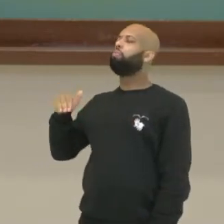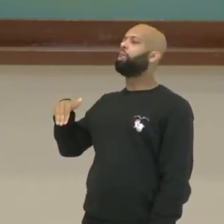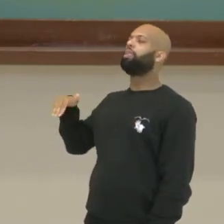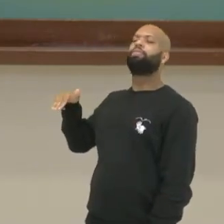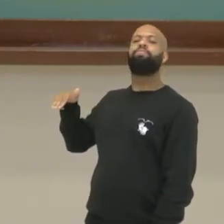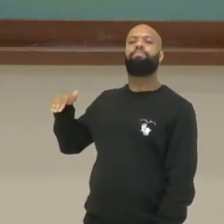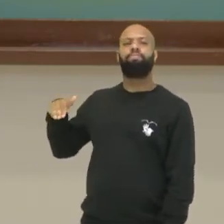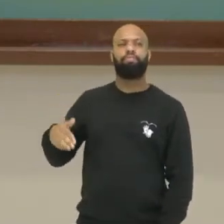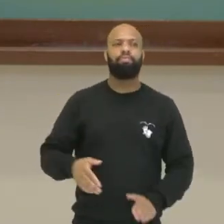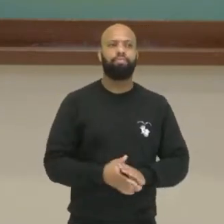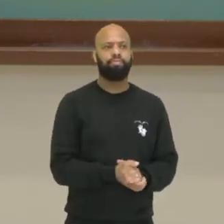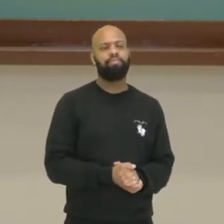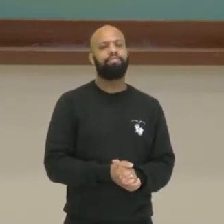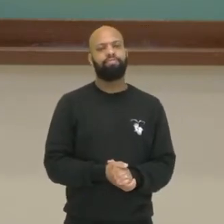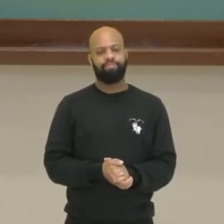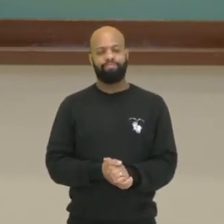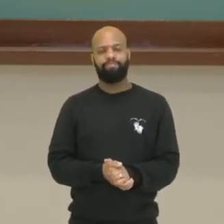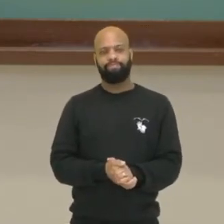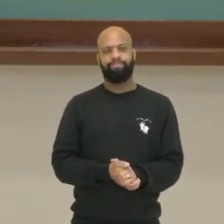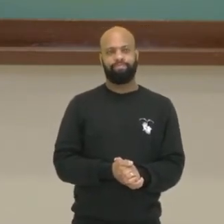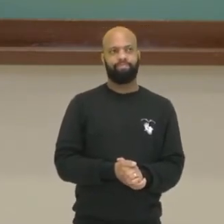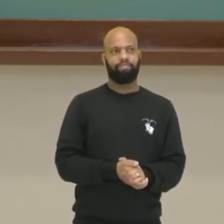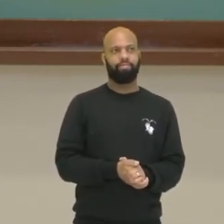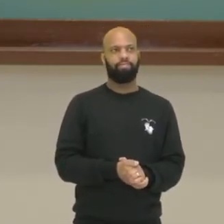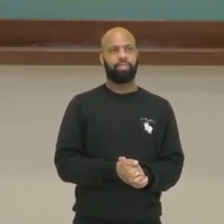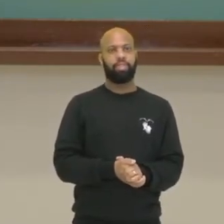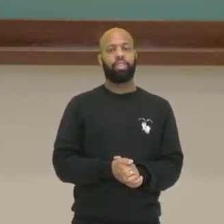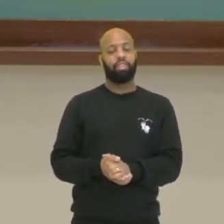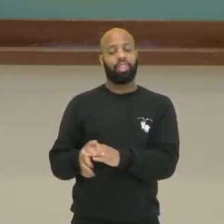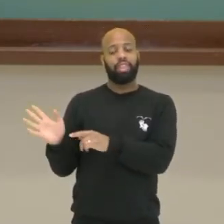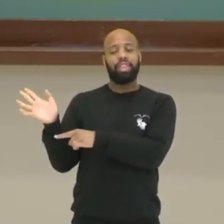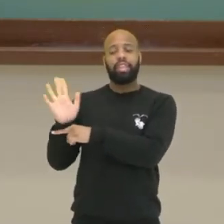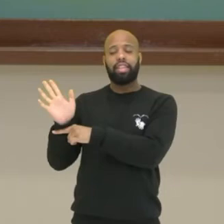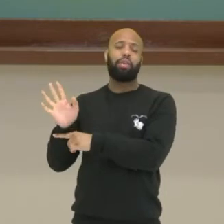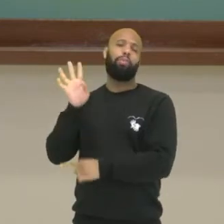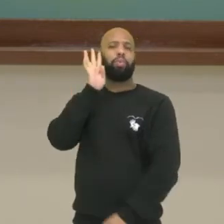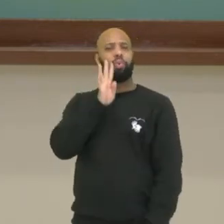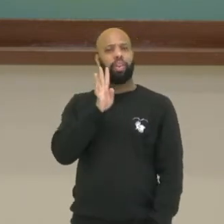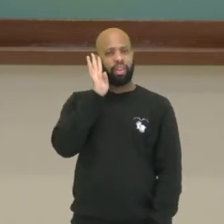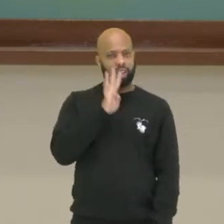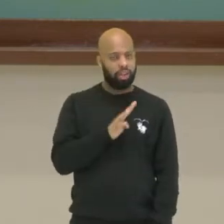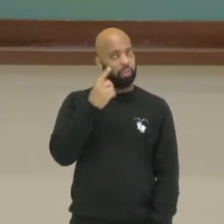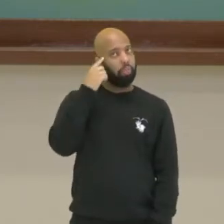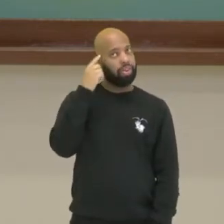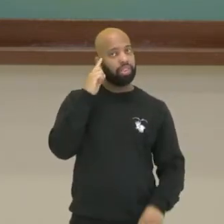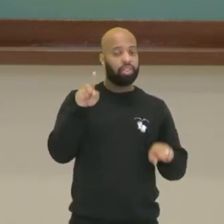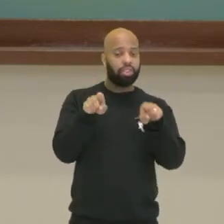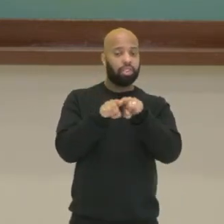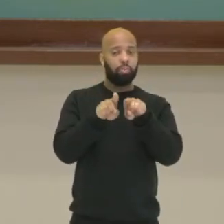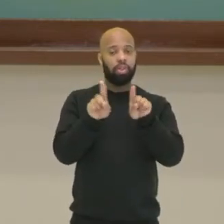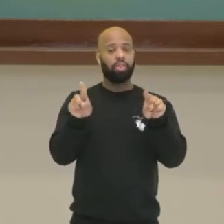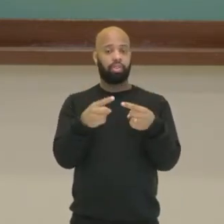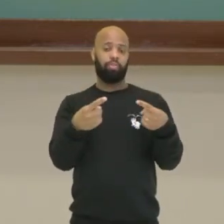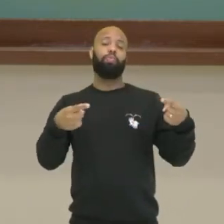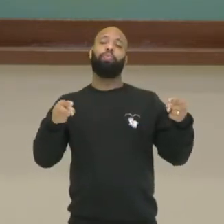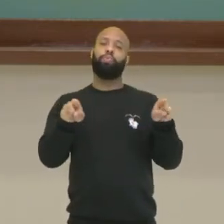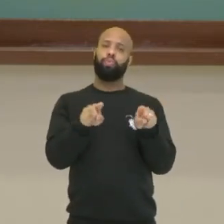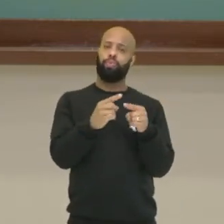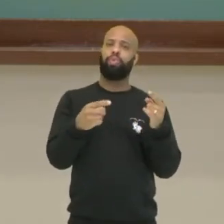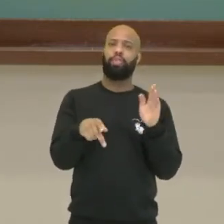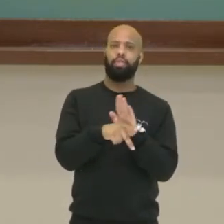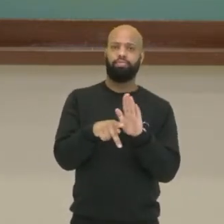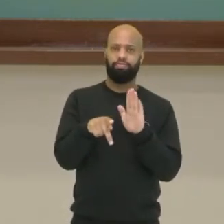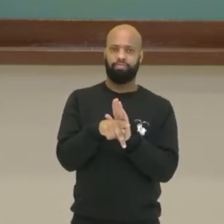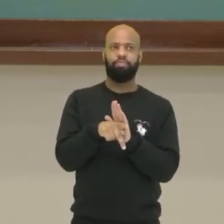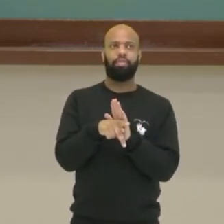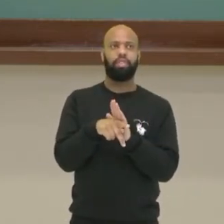bem. Eita, que gostoso é pensar cinema, pensar trilha sonora. De novo aqui, A